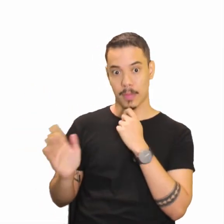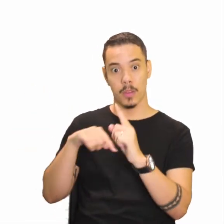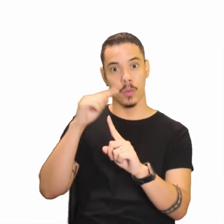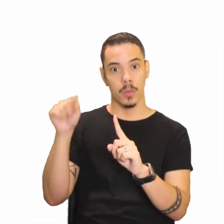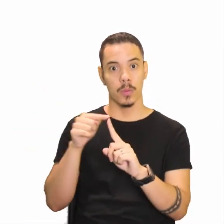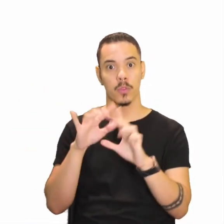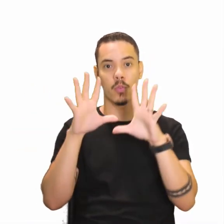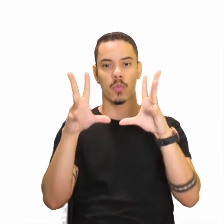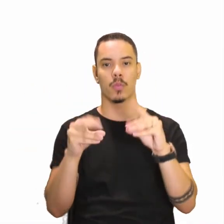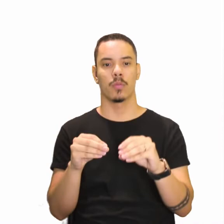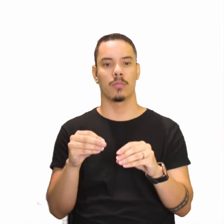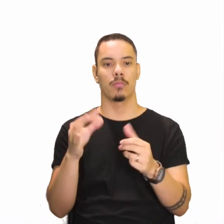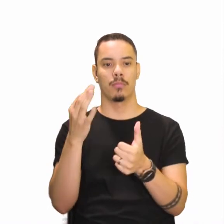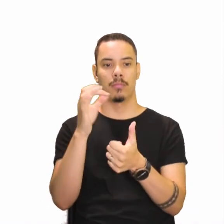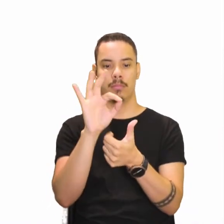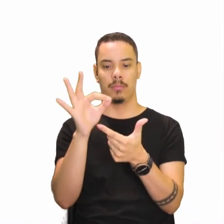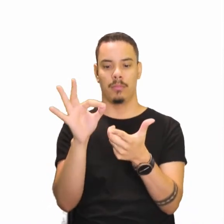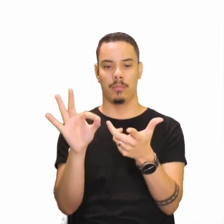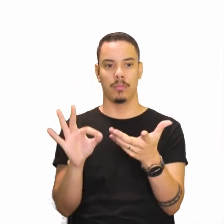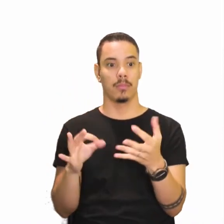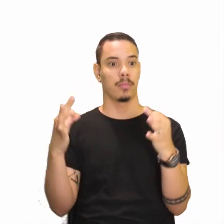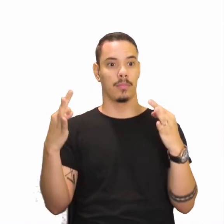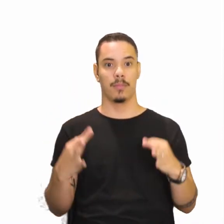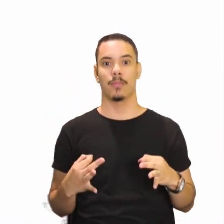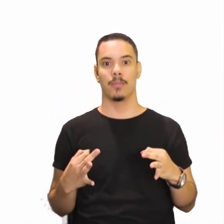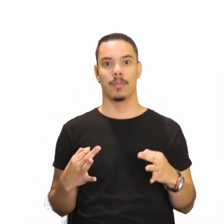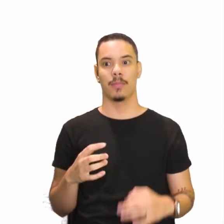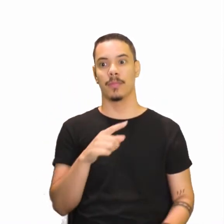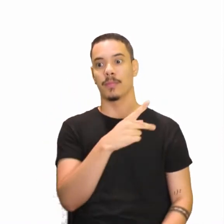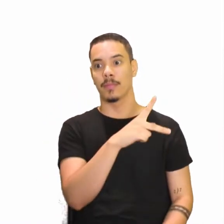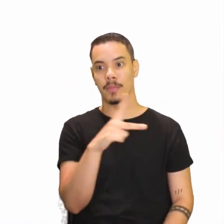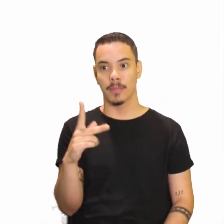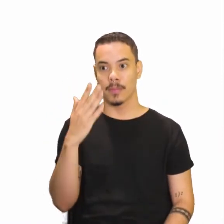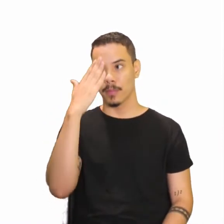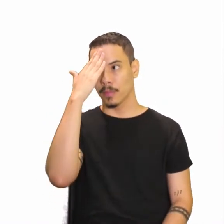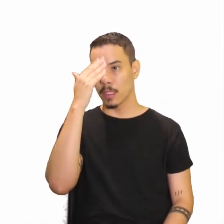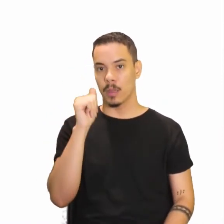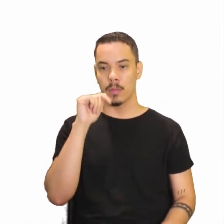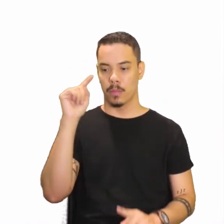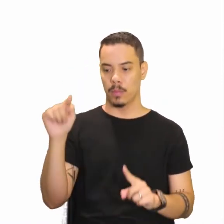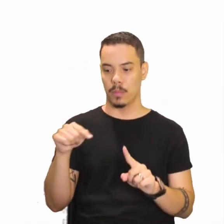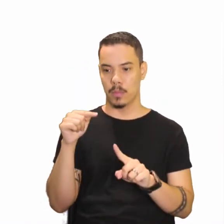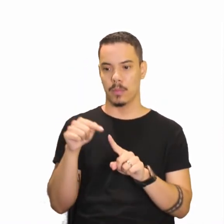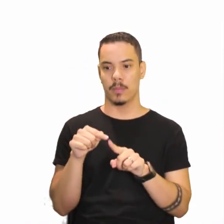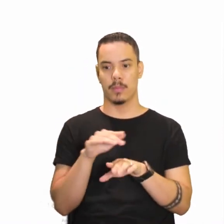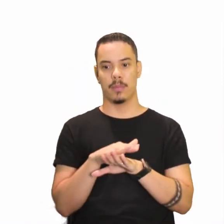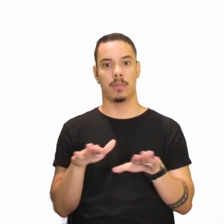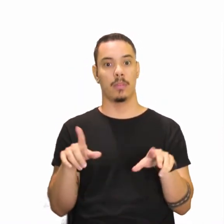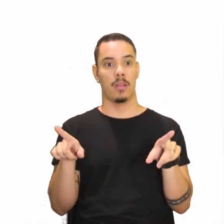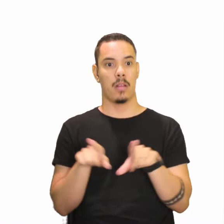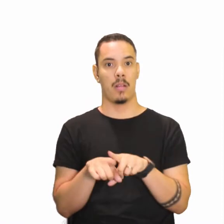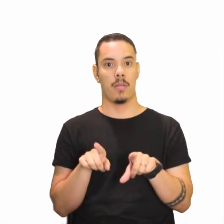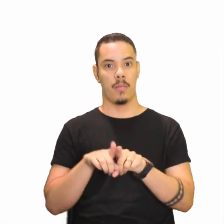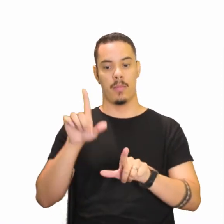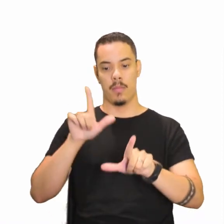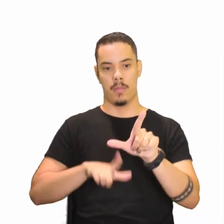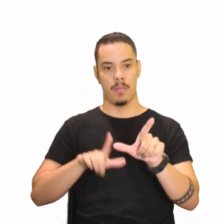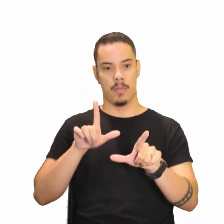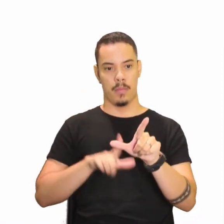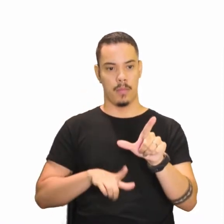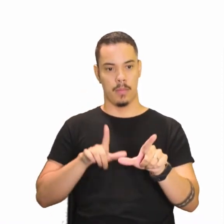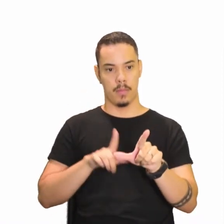objetivo, né? Que você tem para algo, tem uma finalidade. E a letra